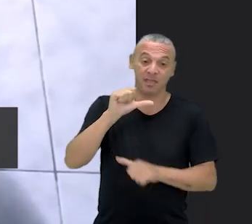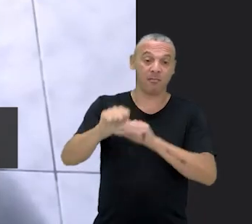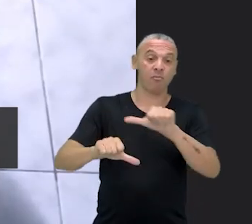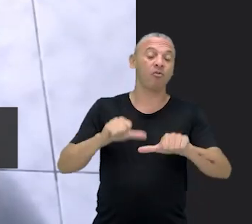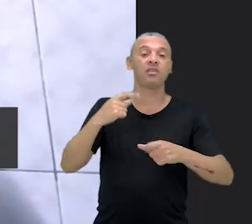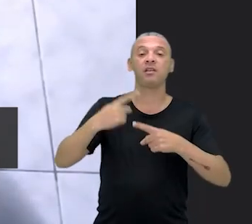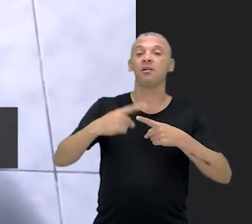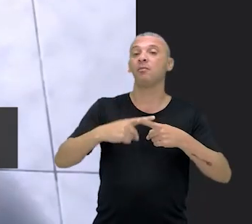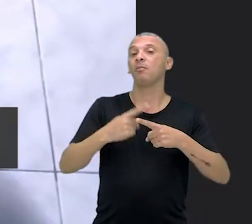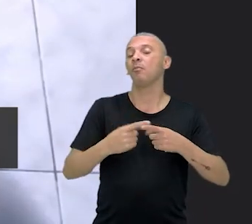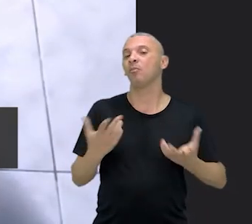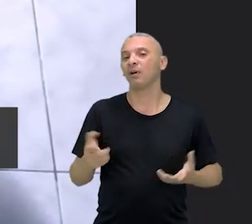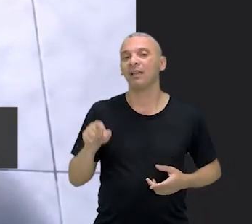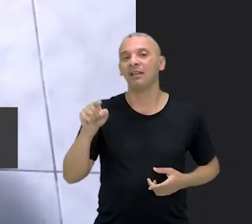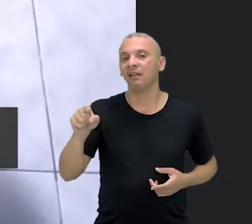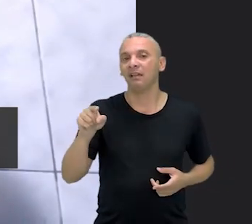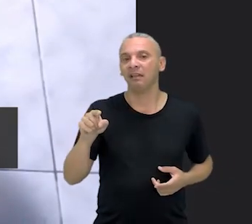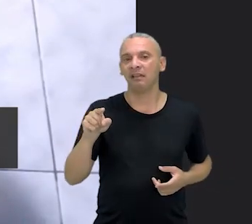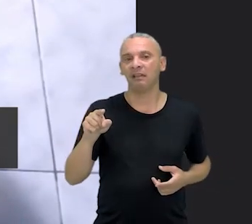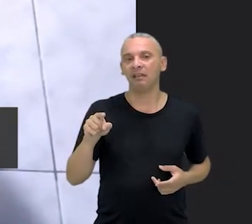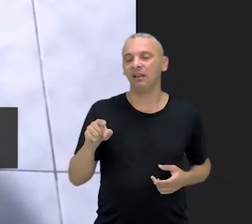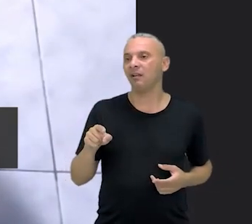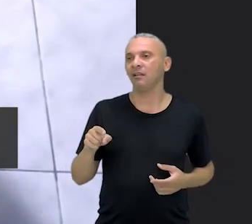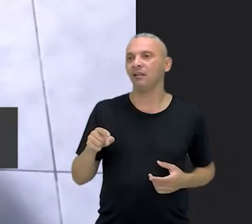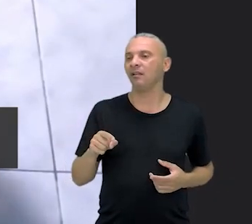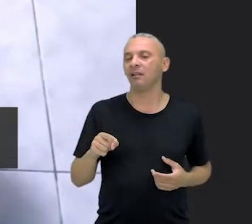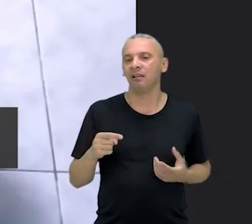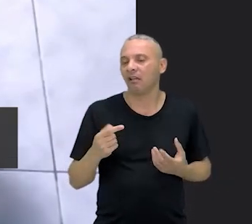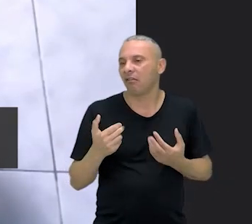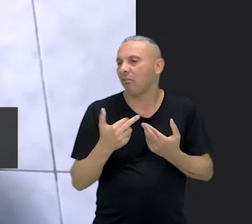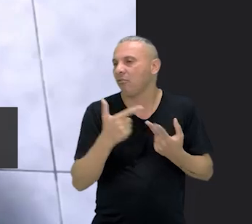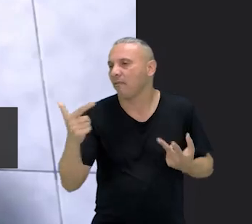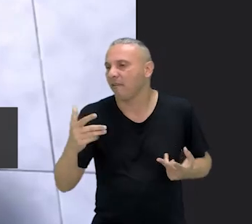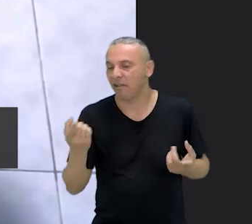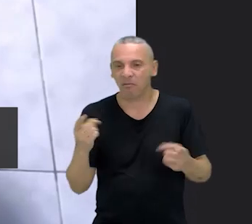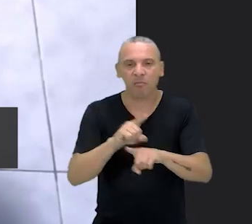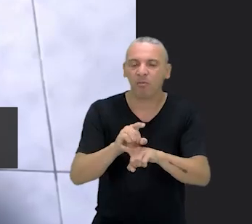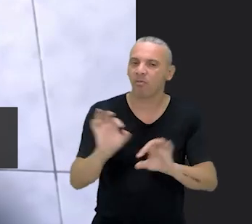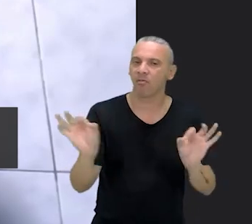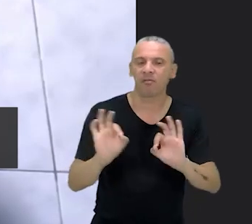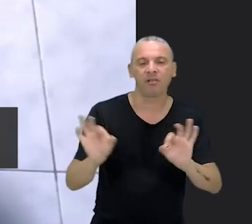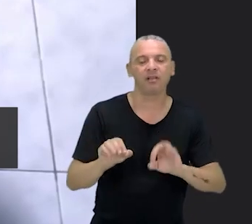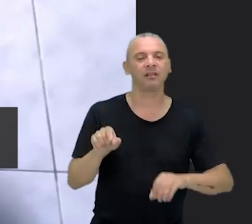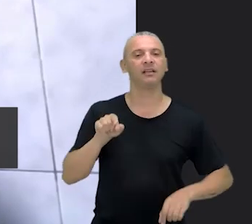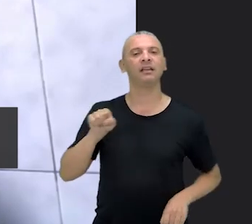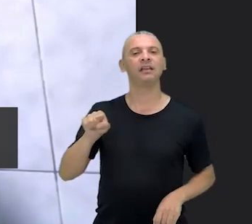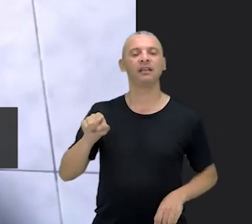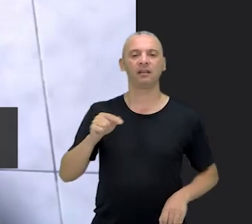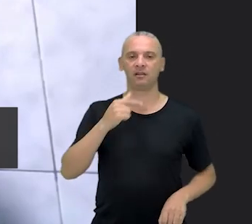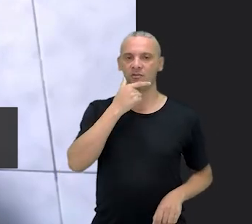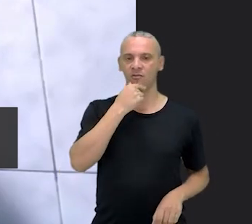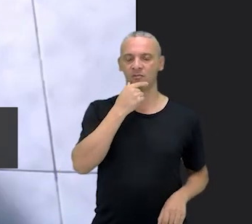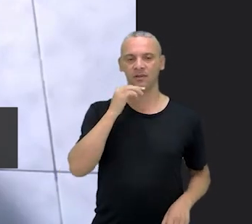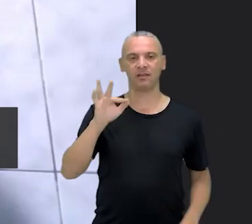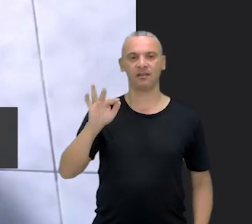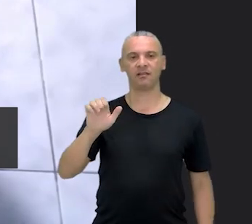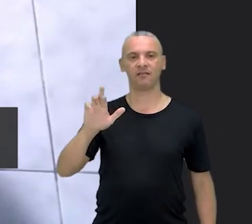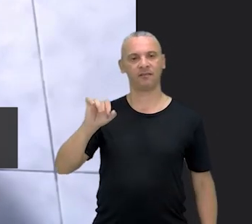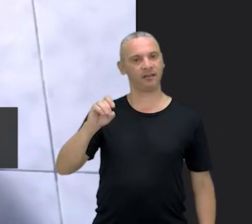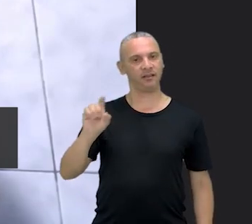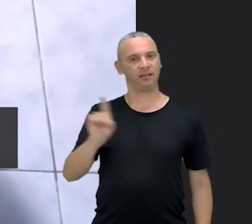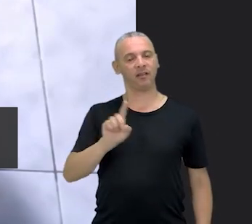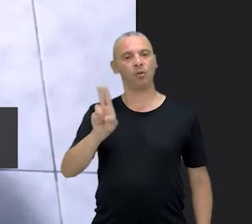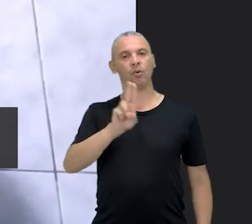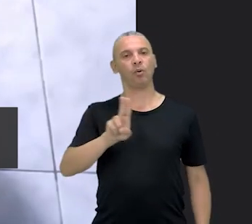ele não se corrompeu com as joias, com o carro e com tudo. E acabou não utilizando